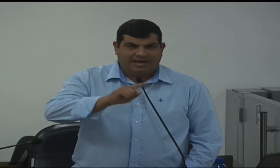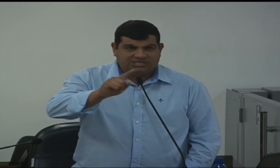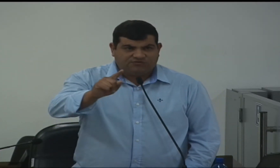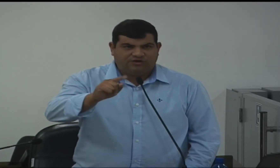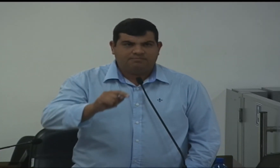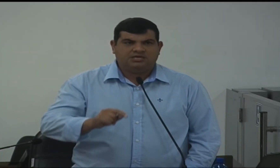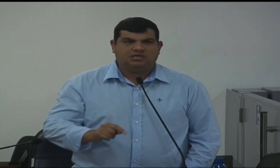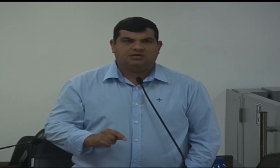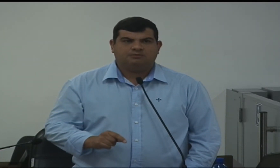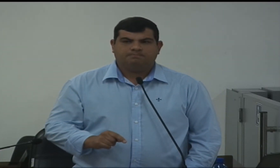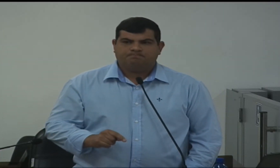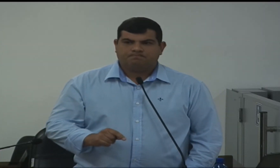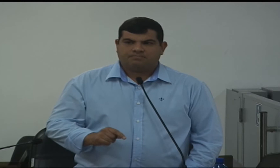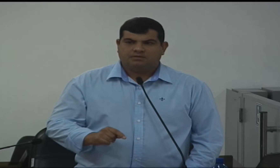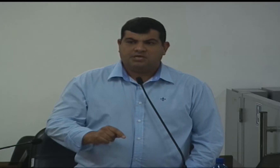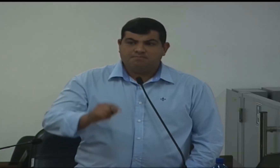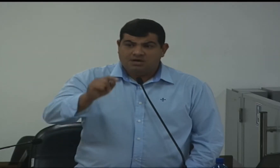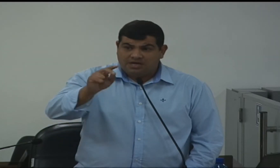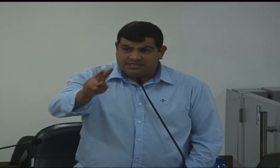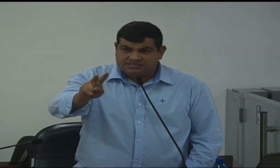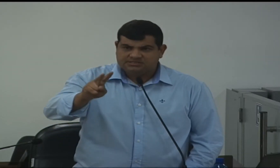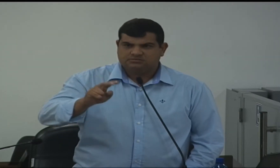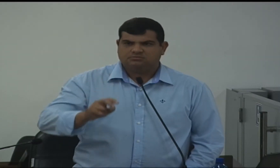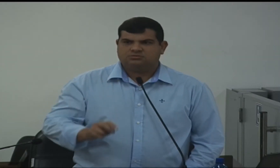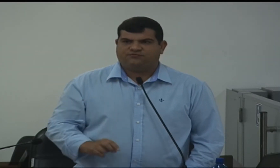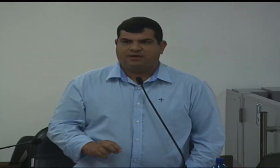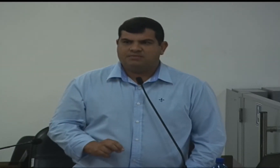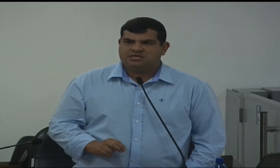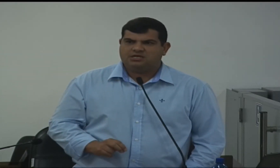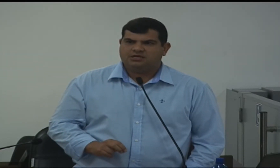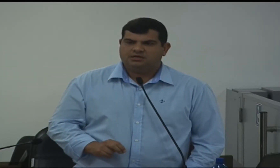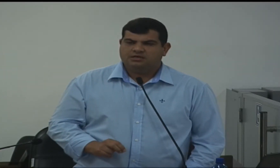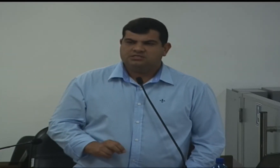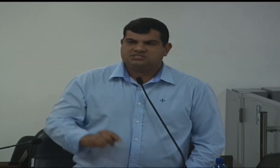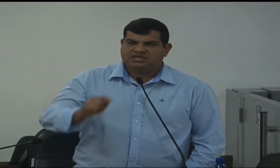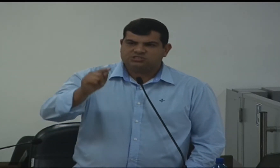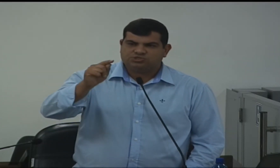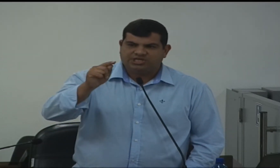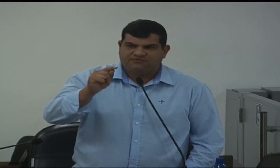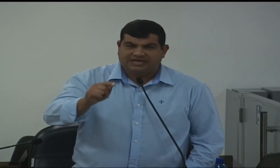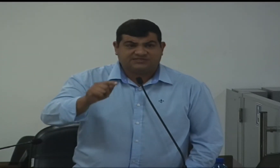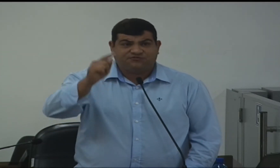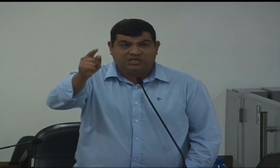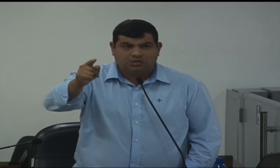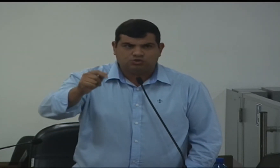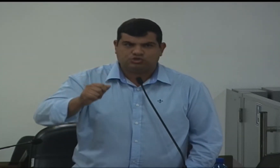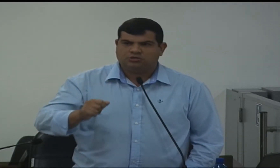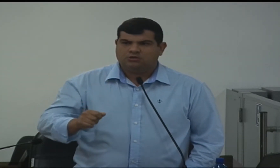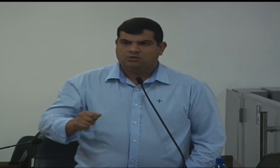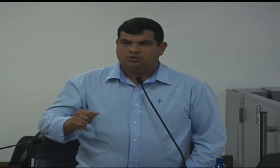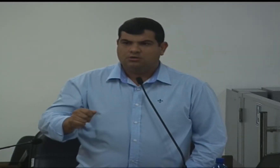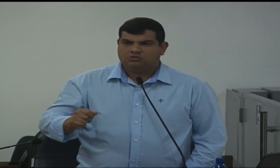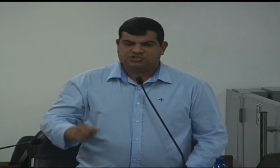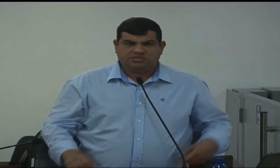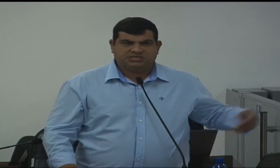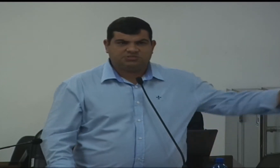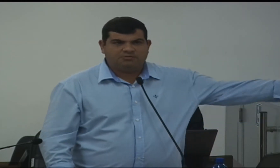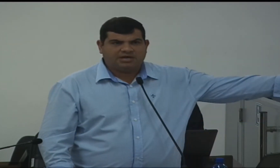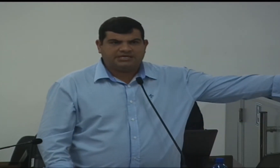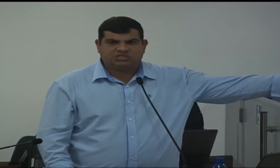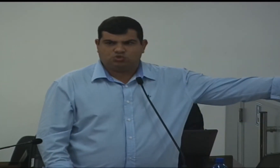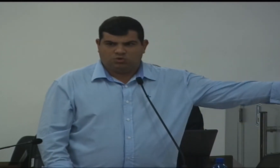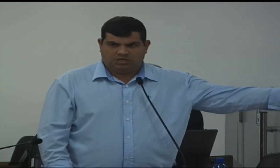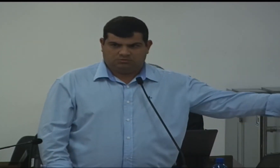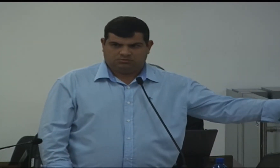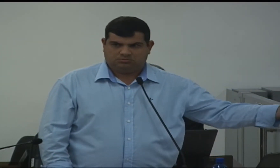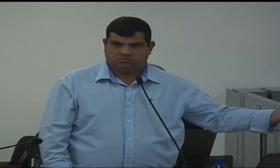Que pais de família, que mães de família sejam ceifadas, filhos. Nós vimos recentemente